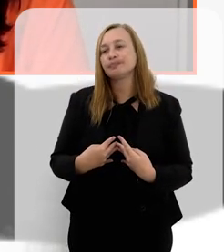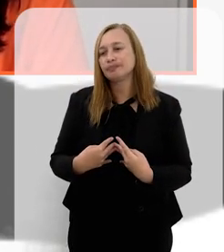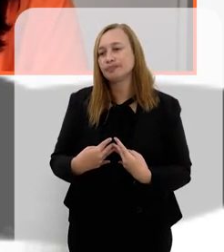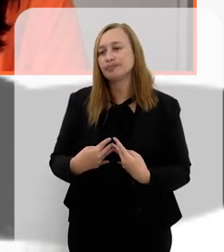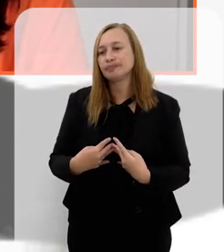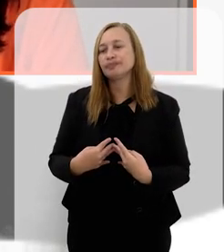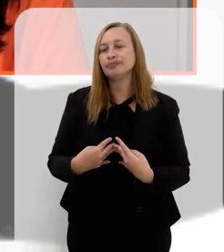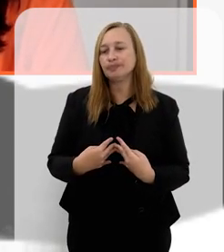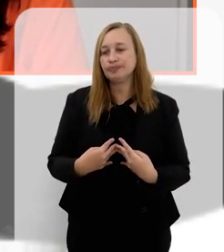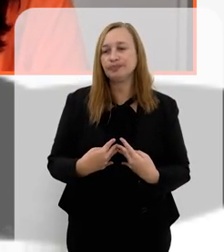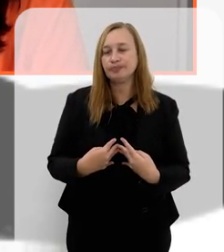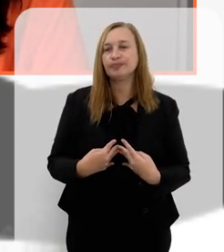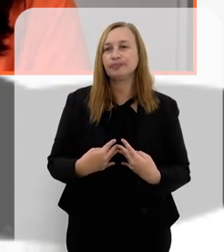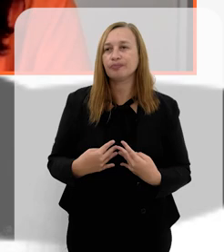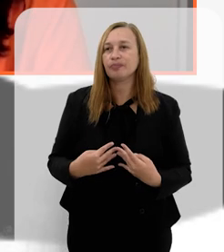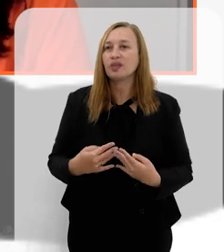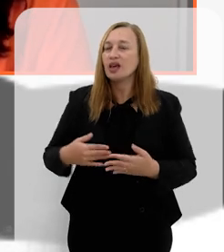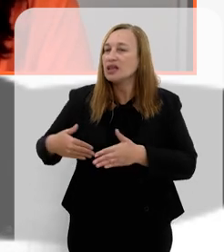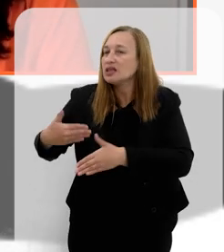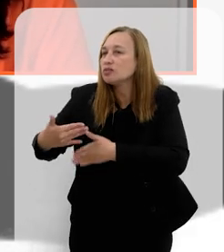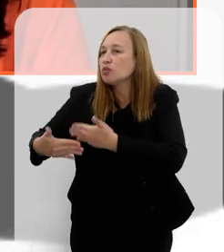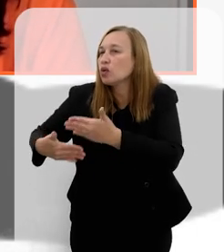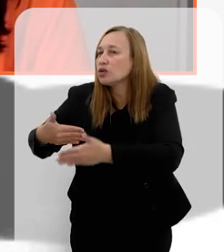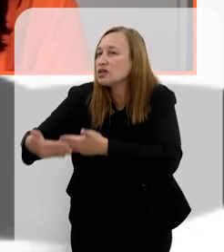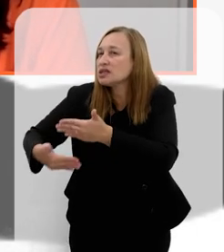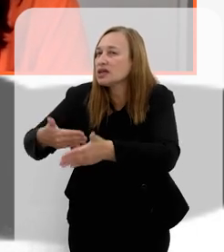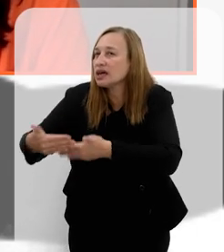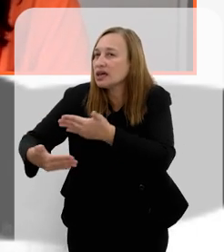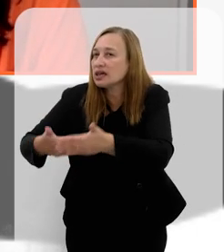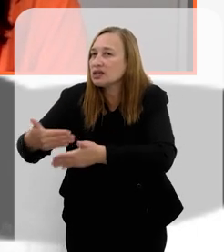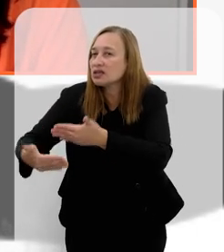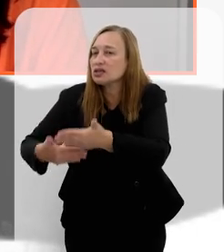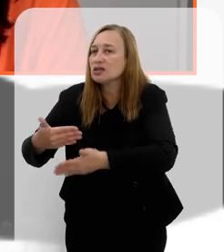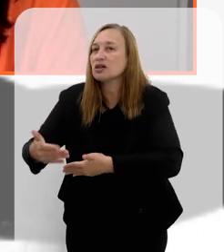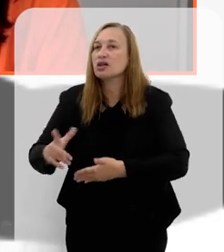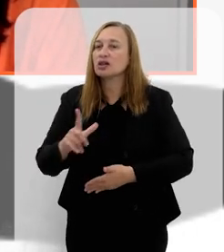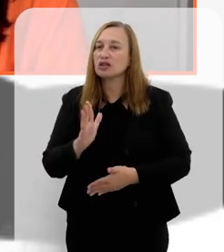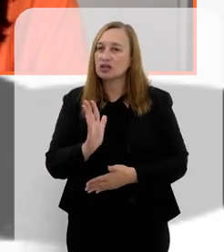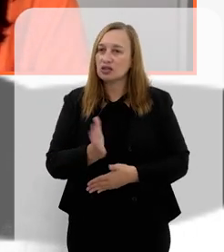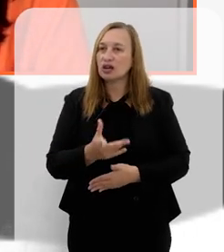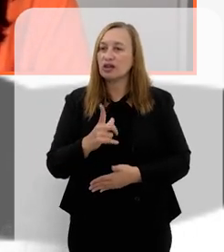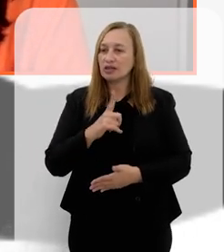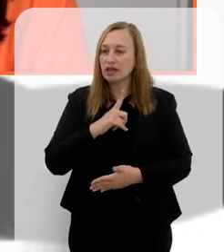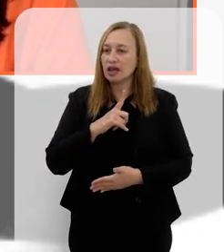Atenção plena. Então, aí nesse processo você já tem esse